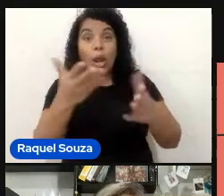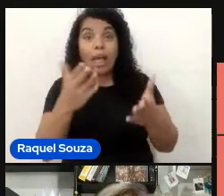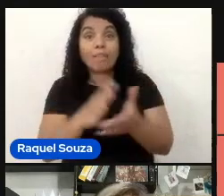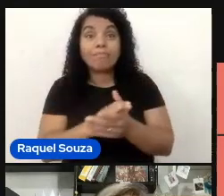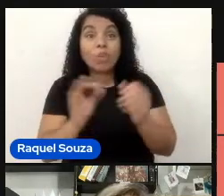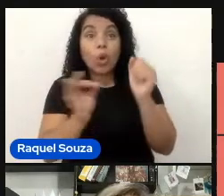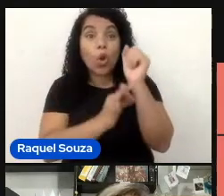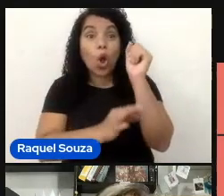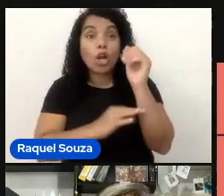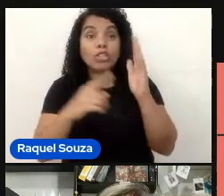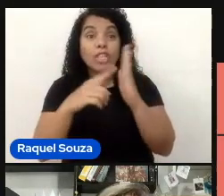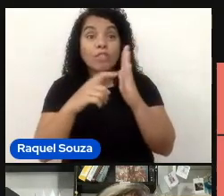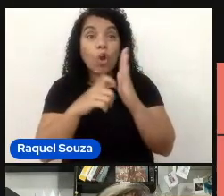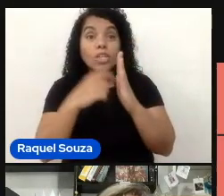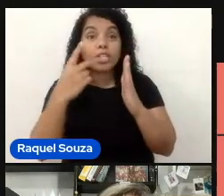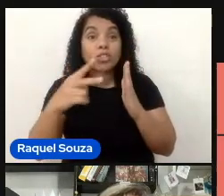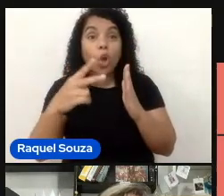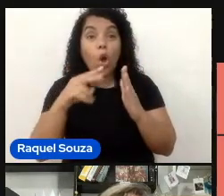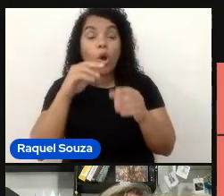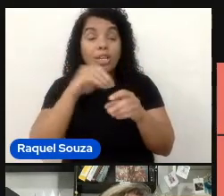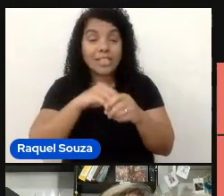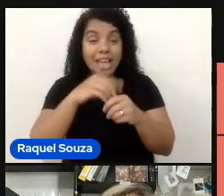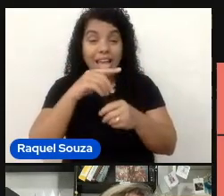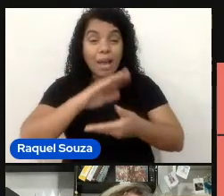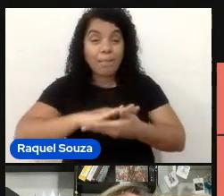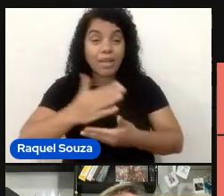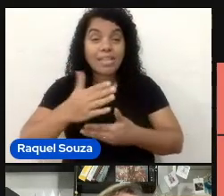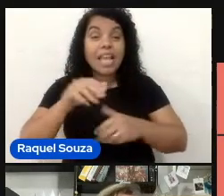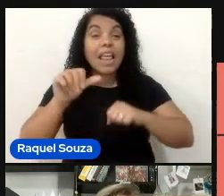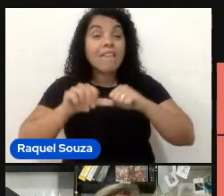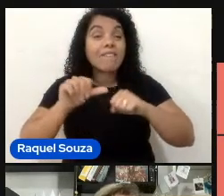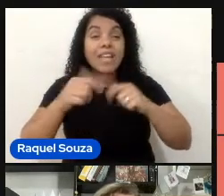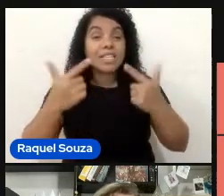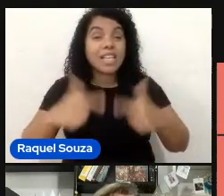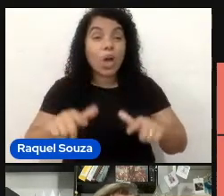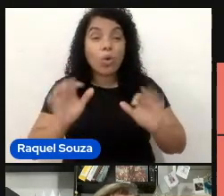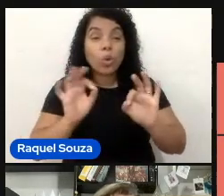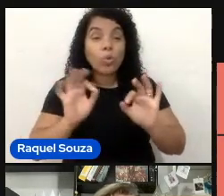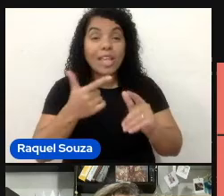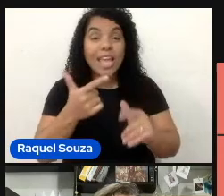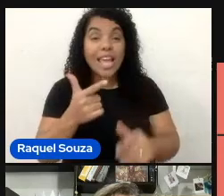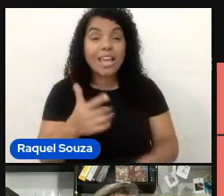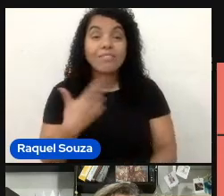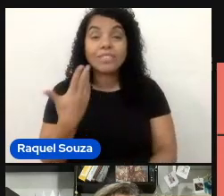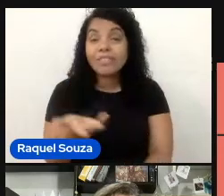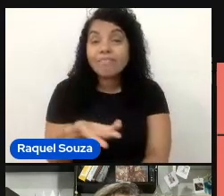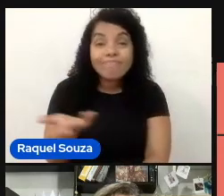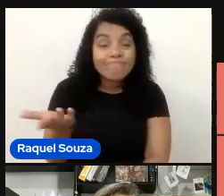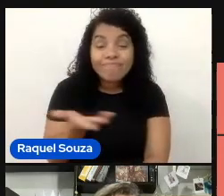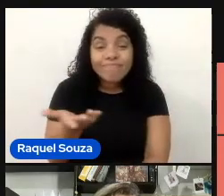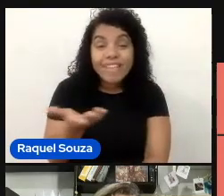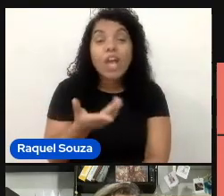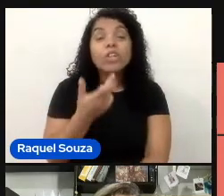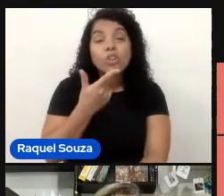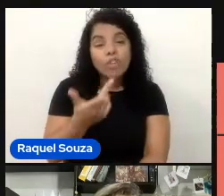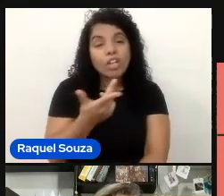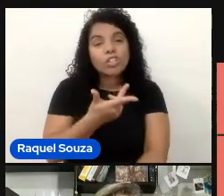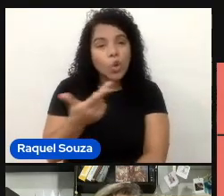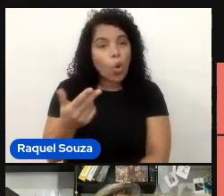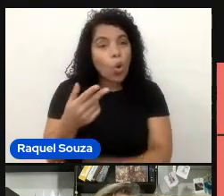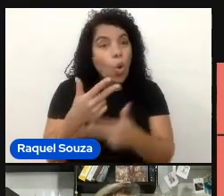estava rodando só na máquina dele, não houve versionamento. Então, eu acho que eu estou falando de coisas que eu já